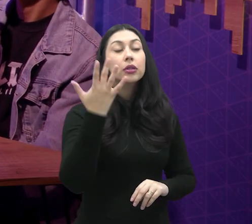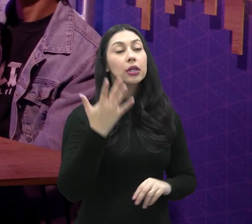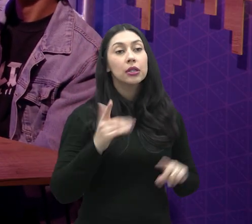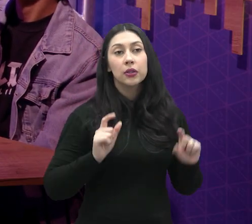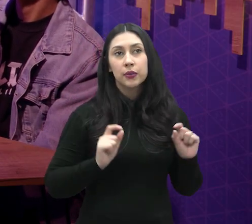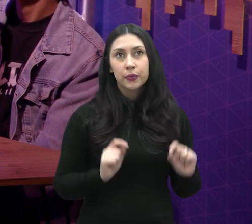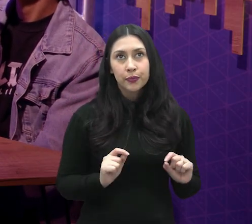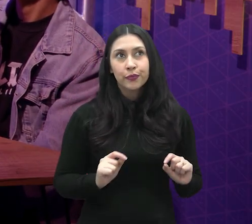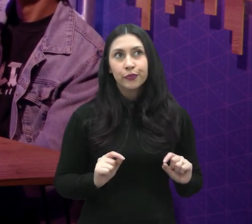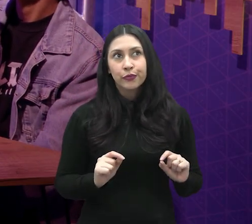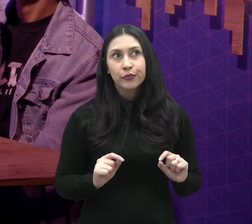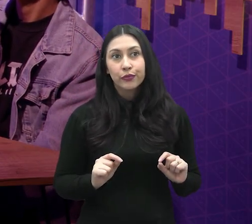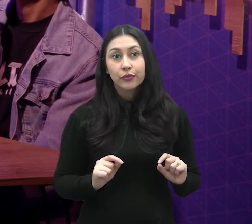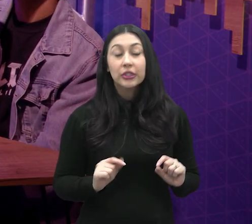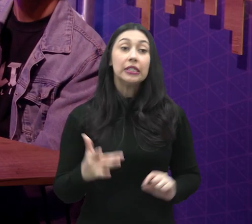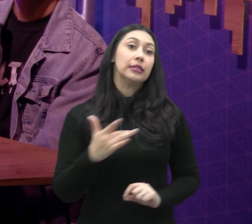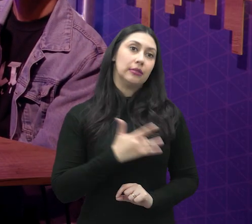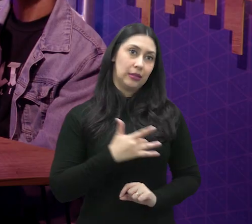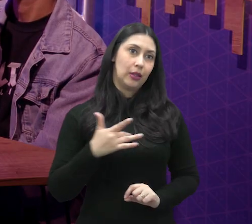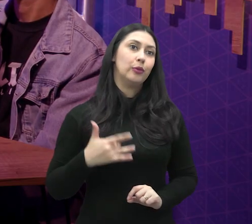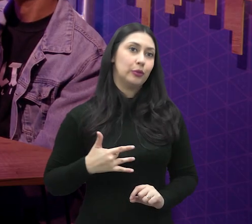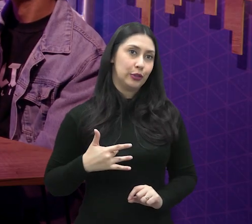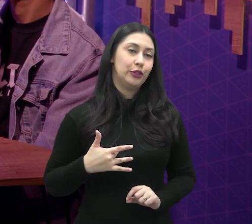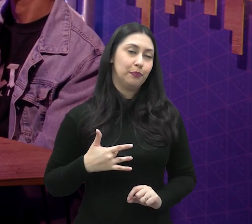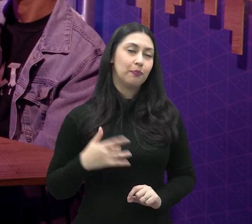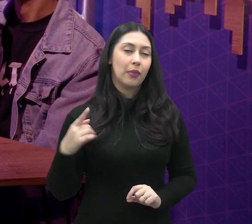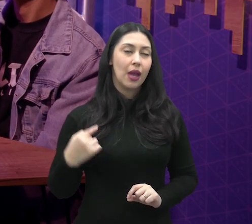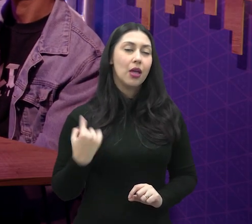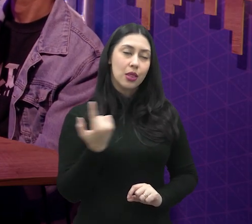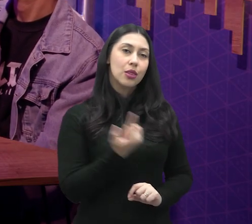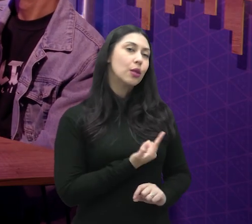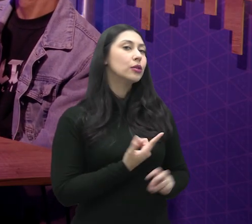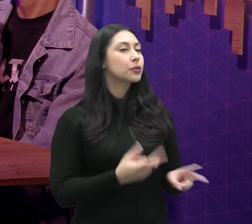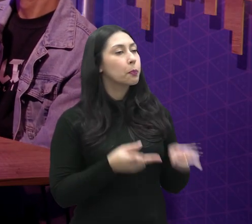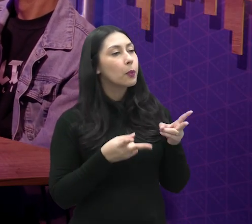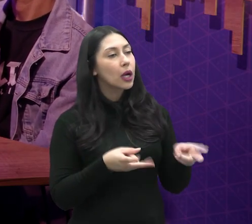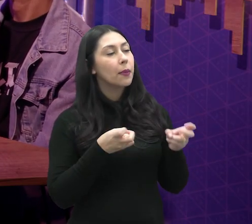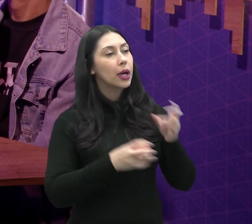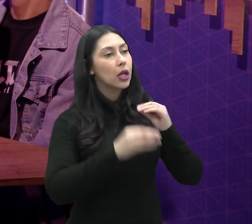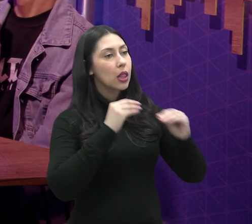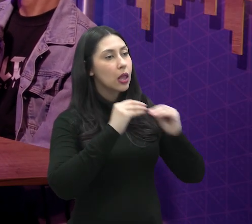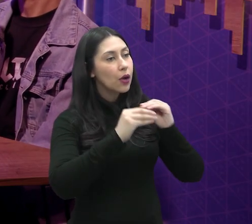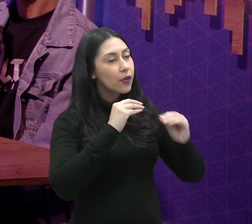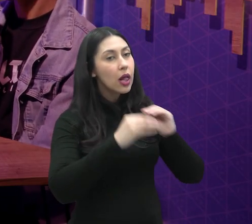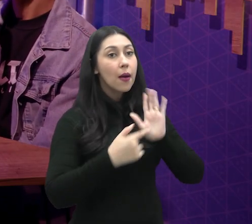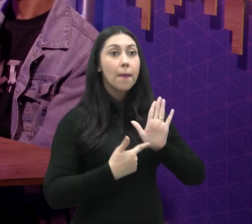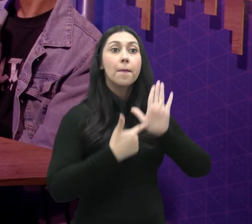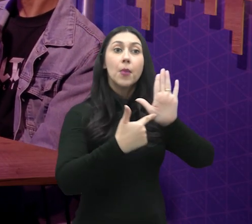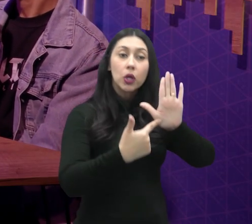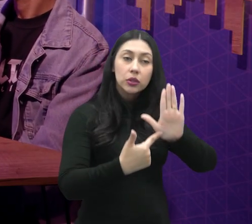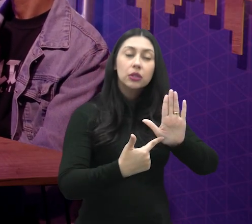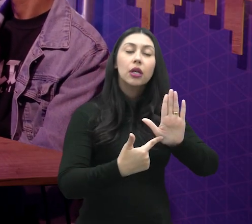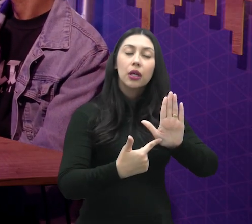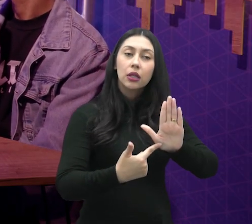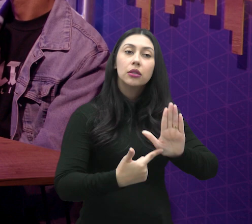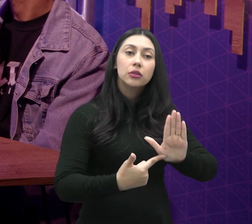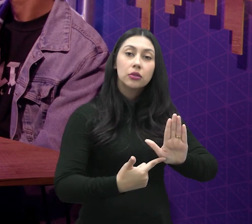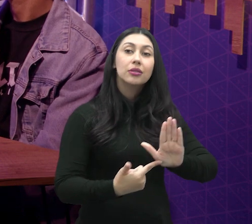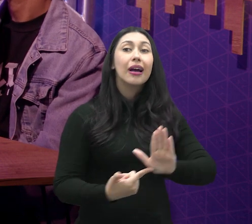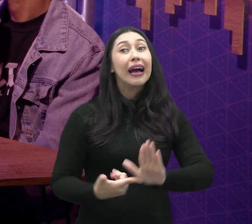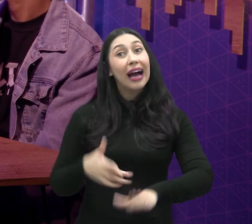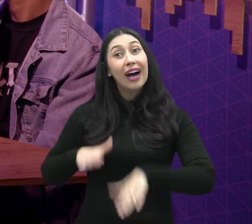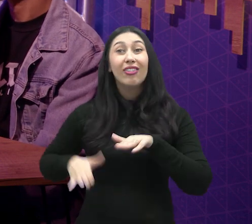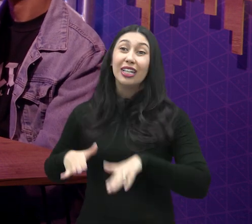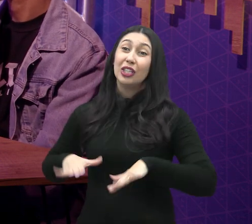brasileiras é a questão da saúde, né? A gente também vê as novelas trazendo muito isso, né, um drama